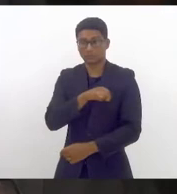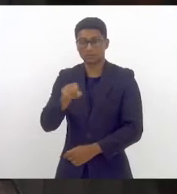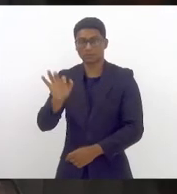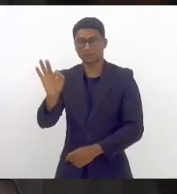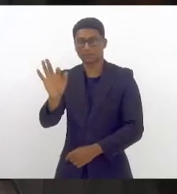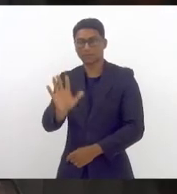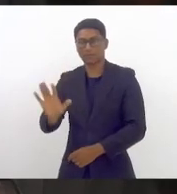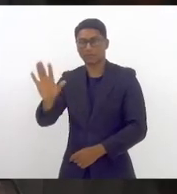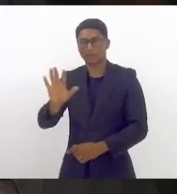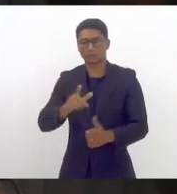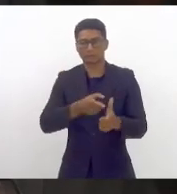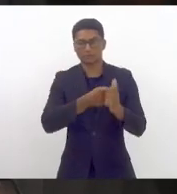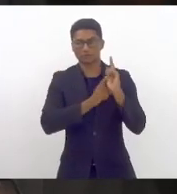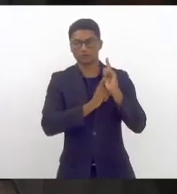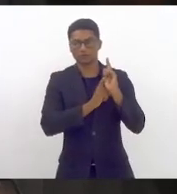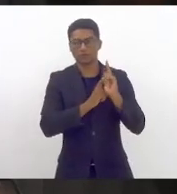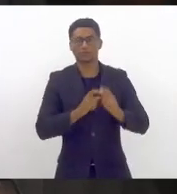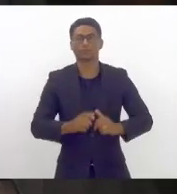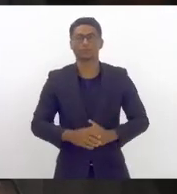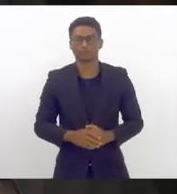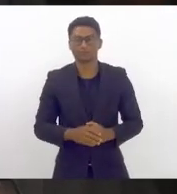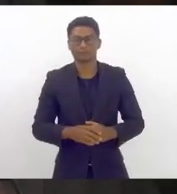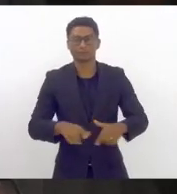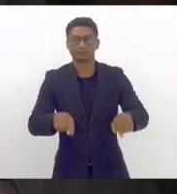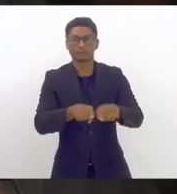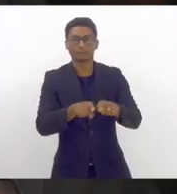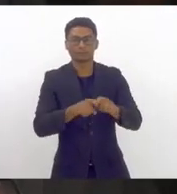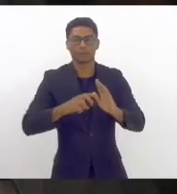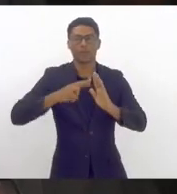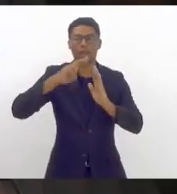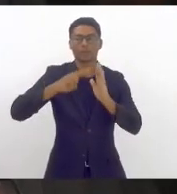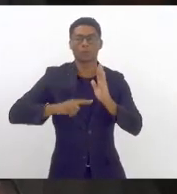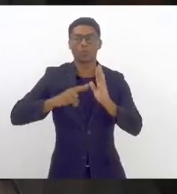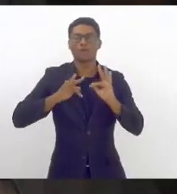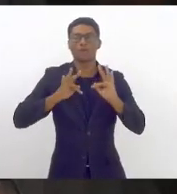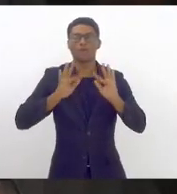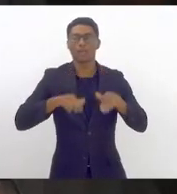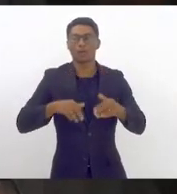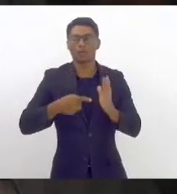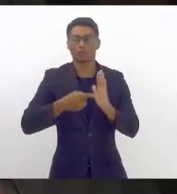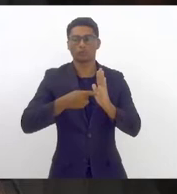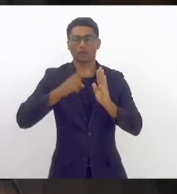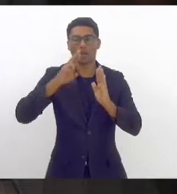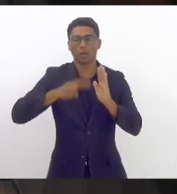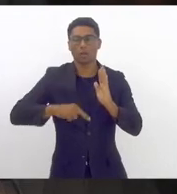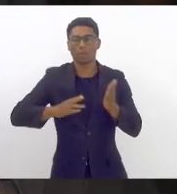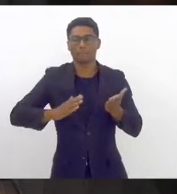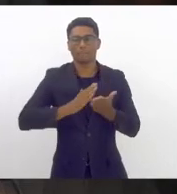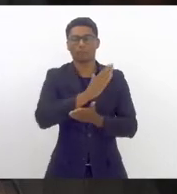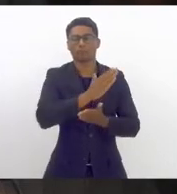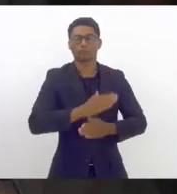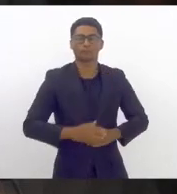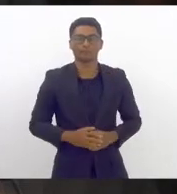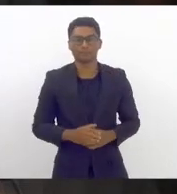e a aprovação do relatório final CPI